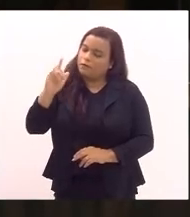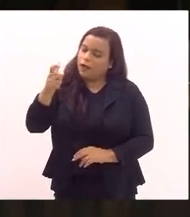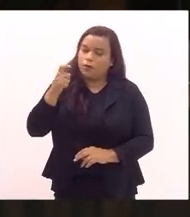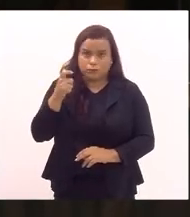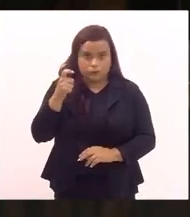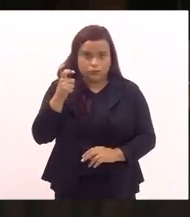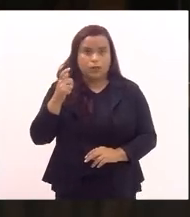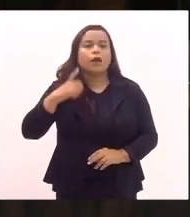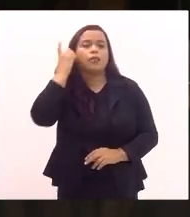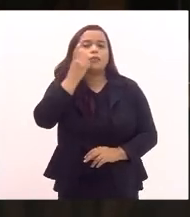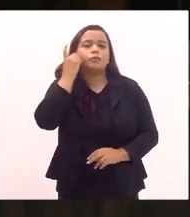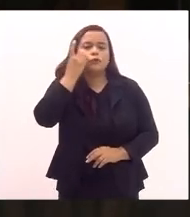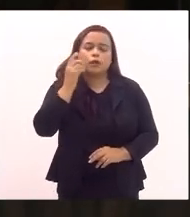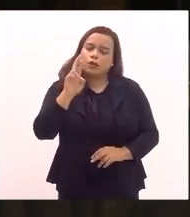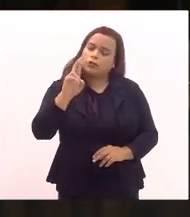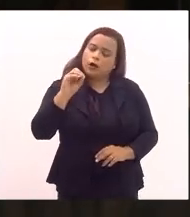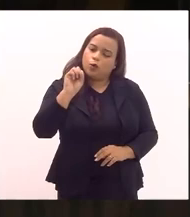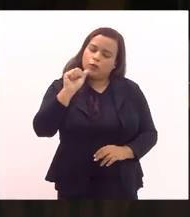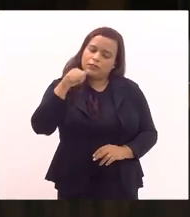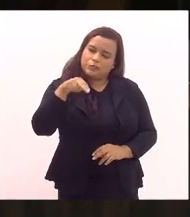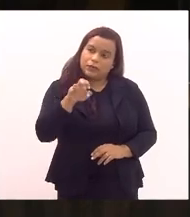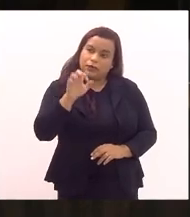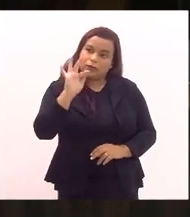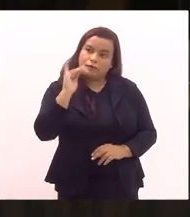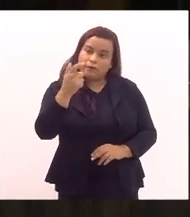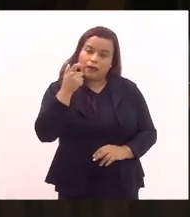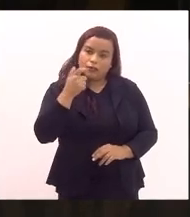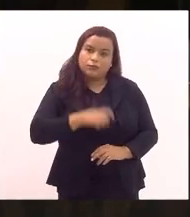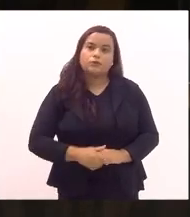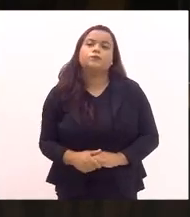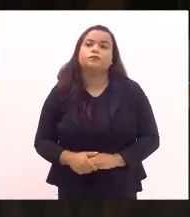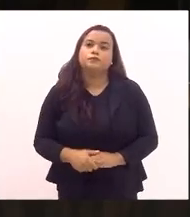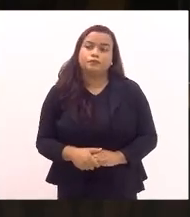deputada Rosane Félix